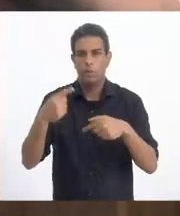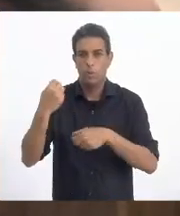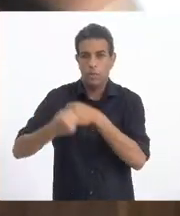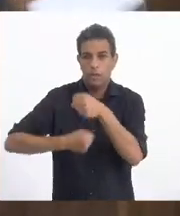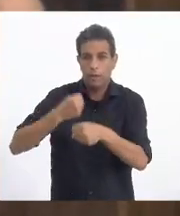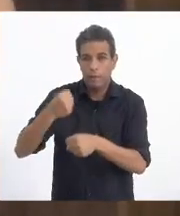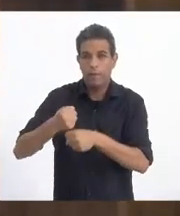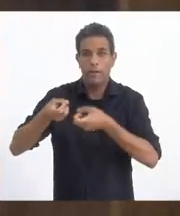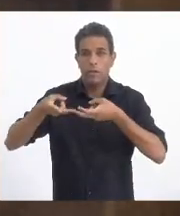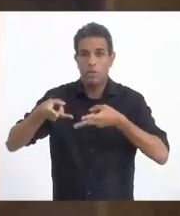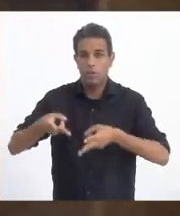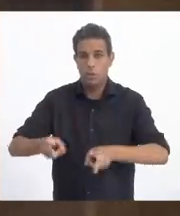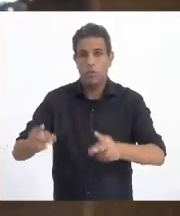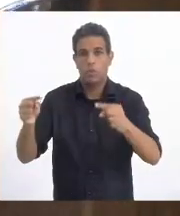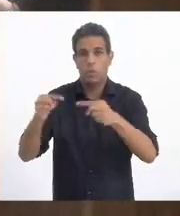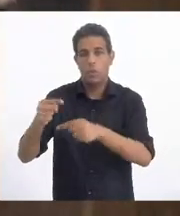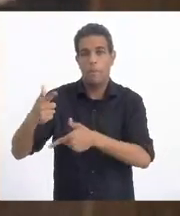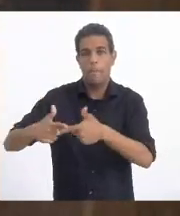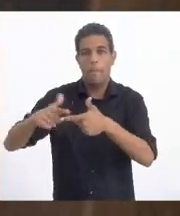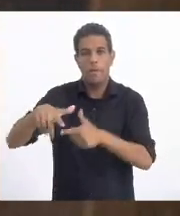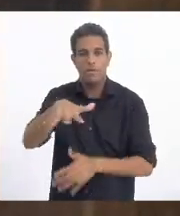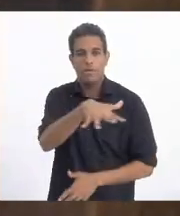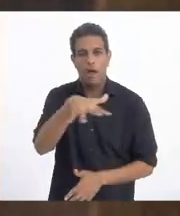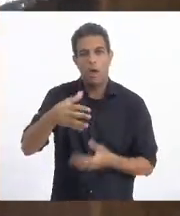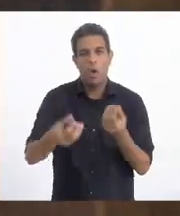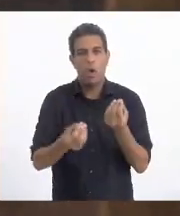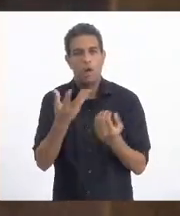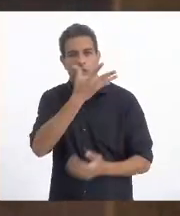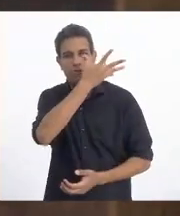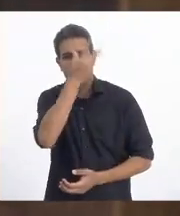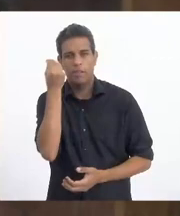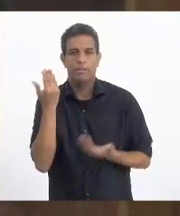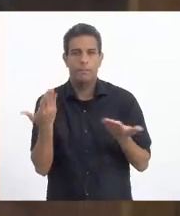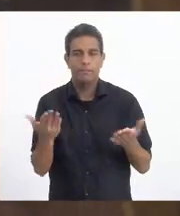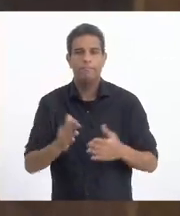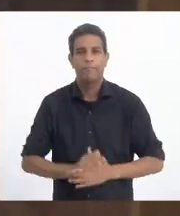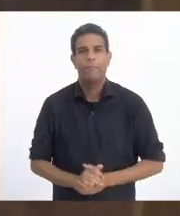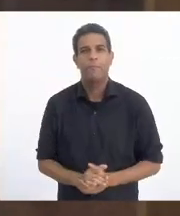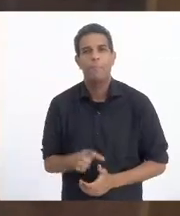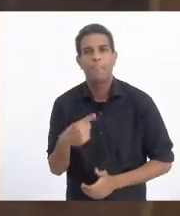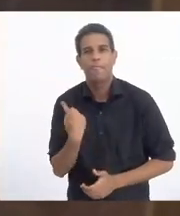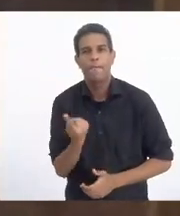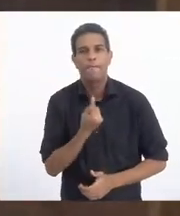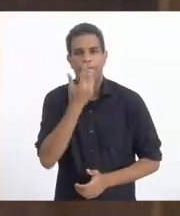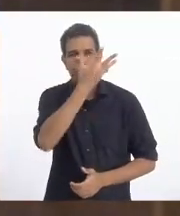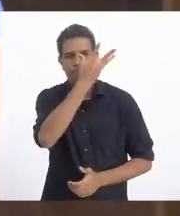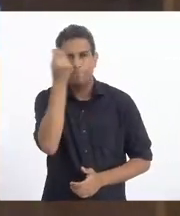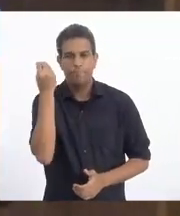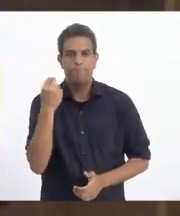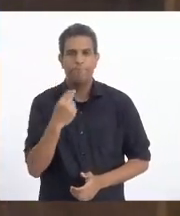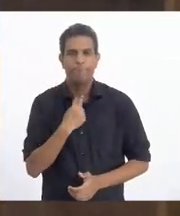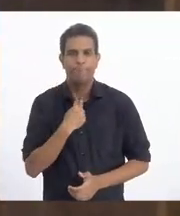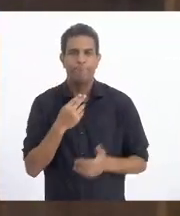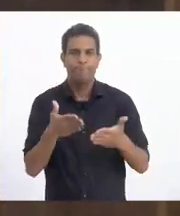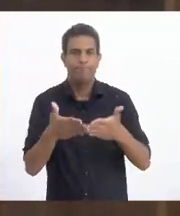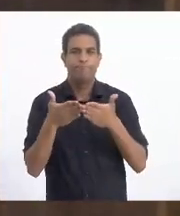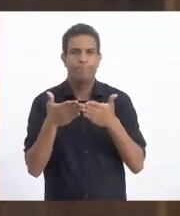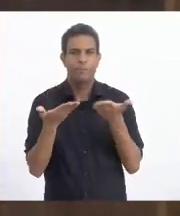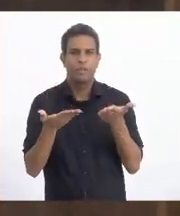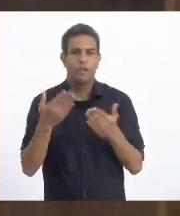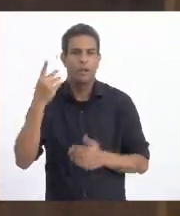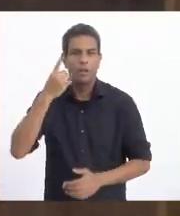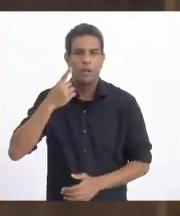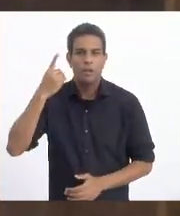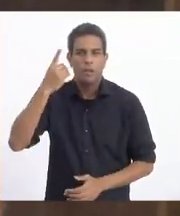vem, se continuar esse projeto que está aí. Então, nós não podemos aceitar. Não podemos aceitar e pedimos o nobre